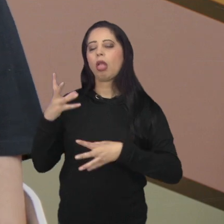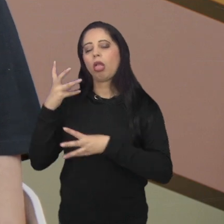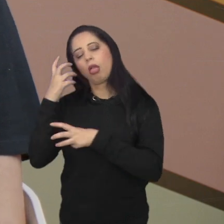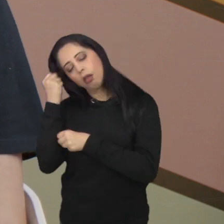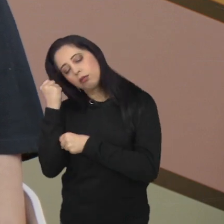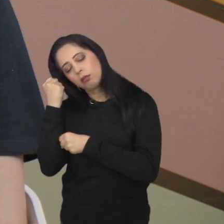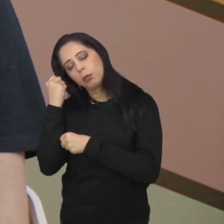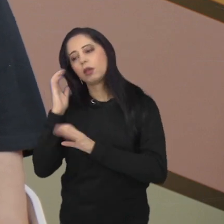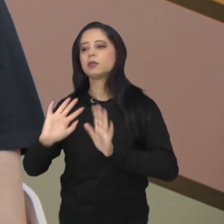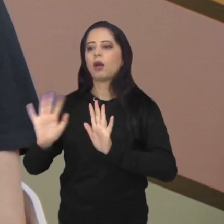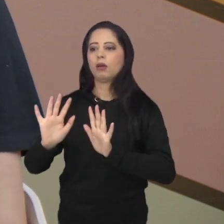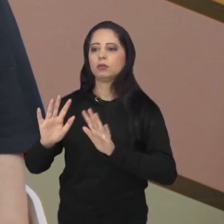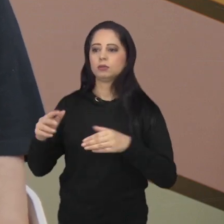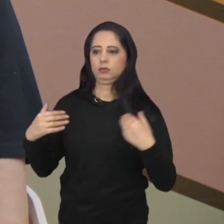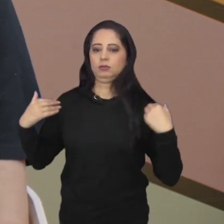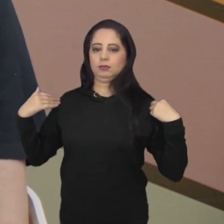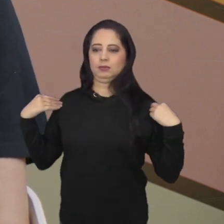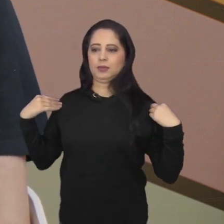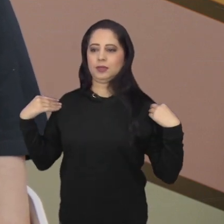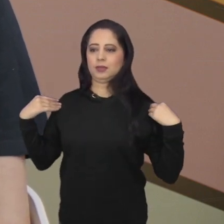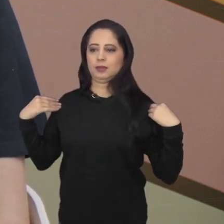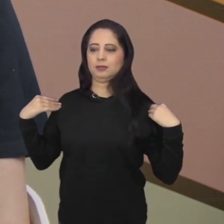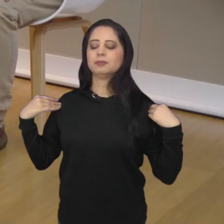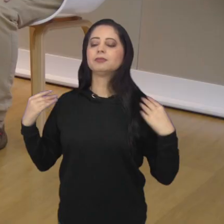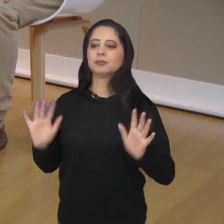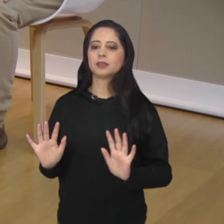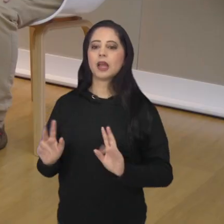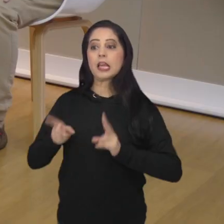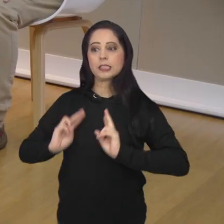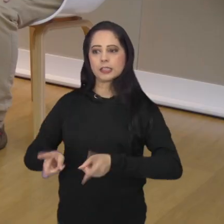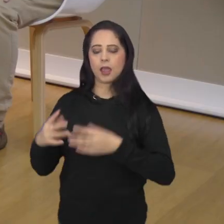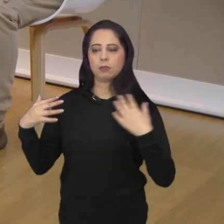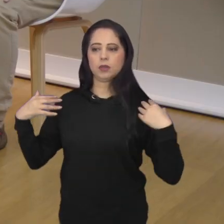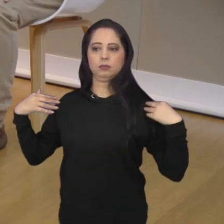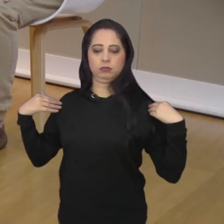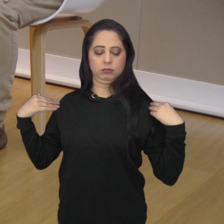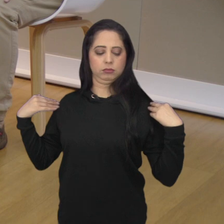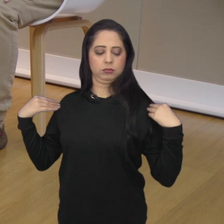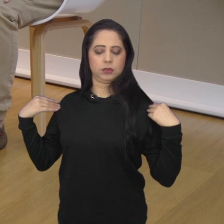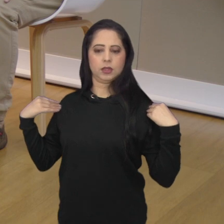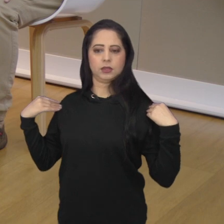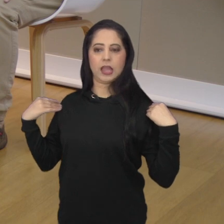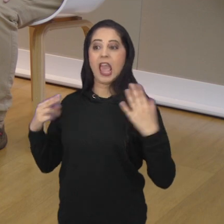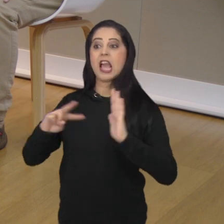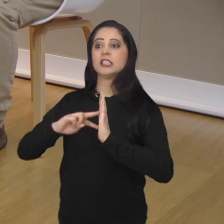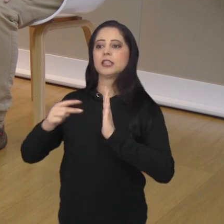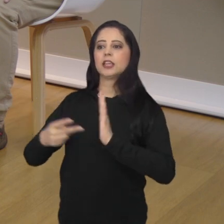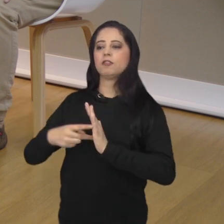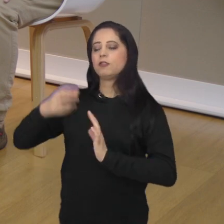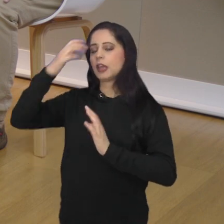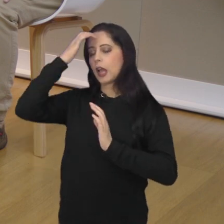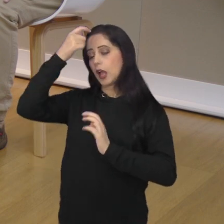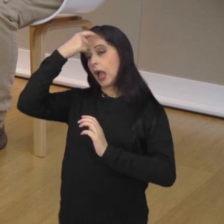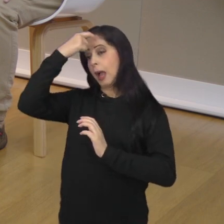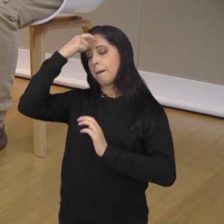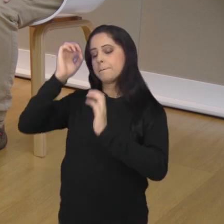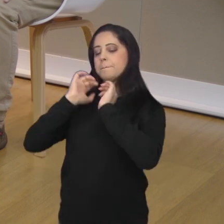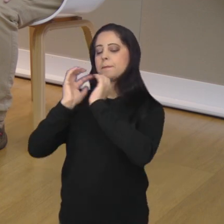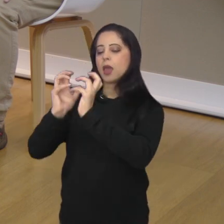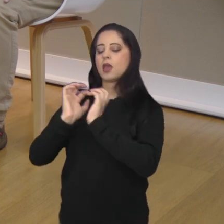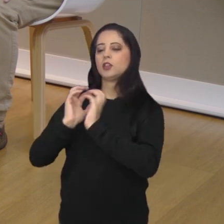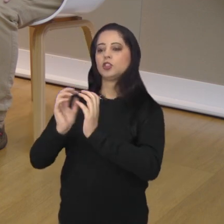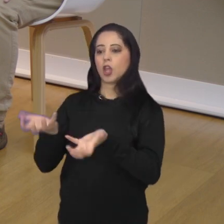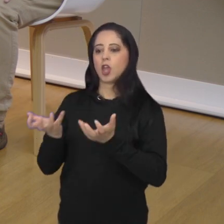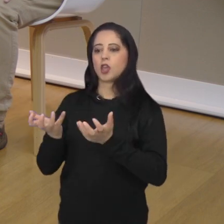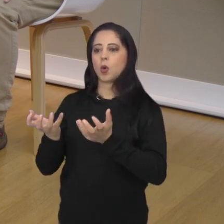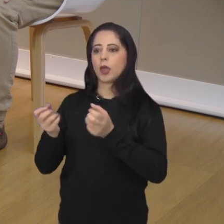durante a meditação. Às vezes acontece, mas não é o objetivo. Então a coluna ereta vai dizer para a nossa mente, para o nosso cérebro, que a